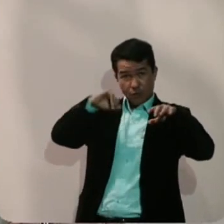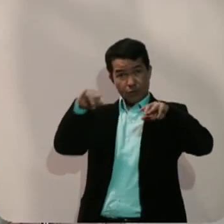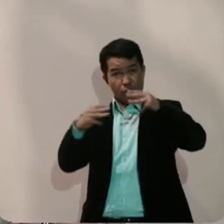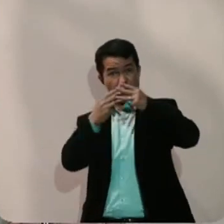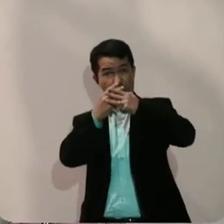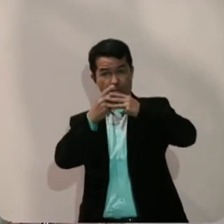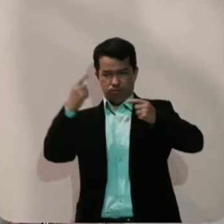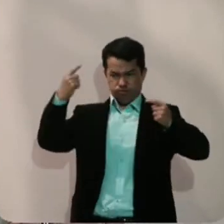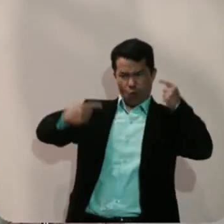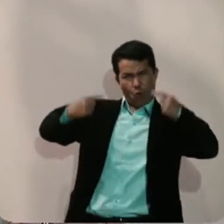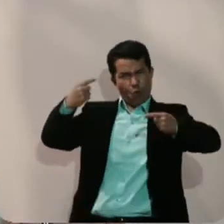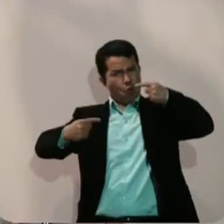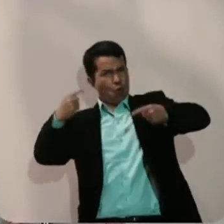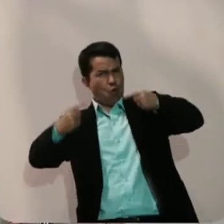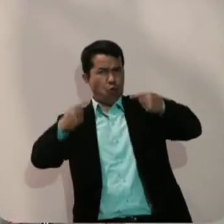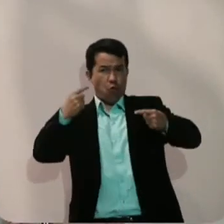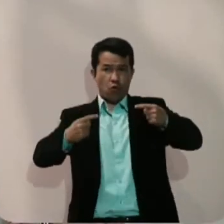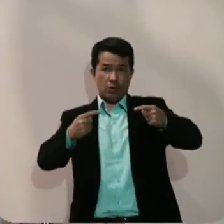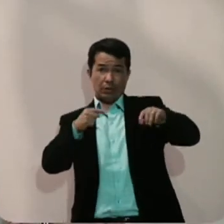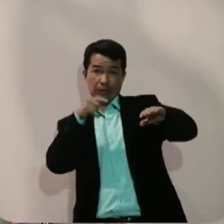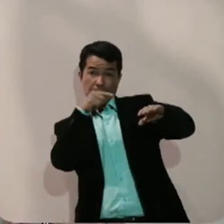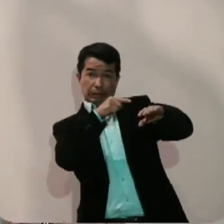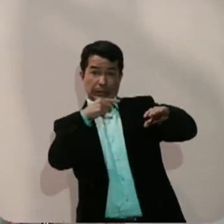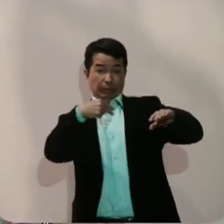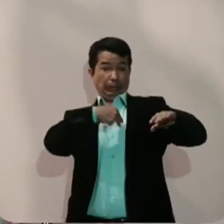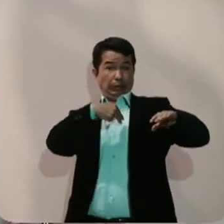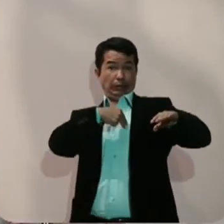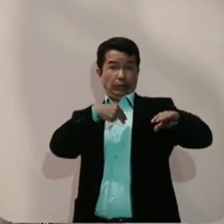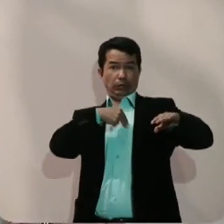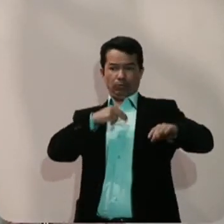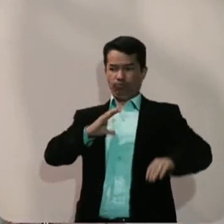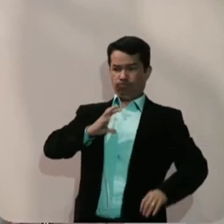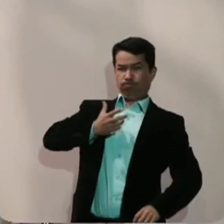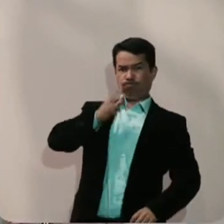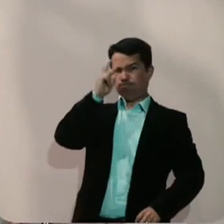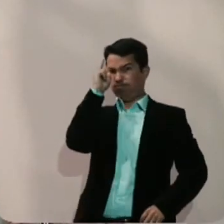muito violento, e eles eram um povo que